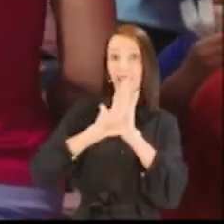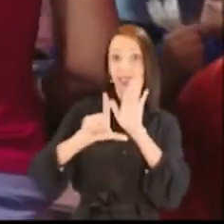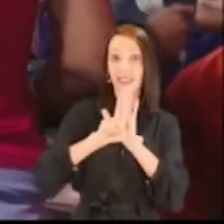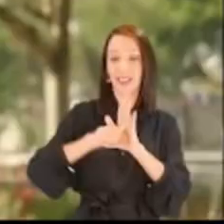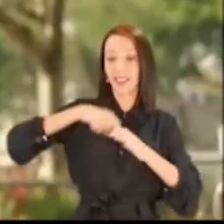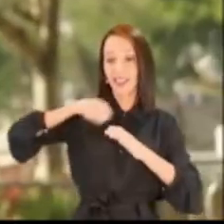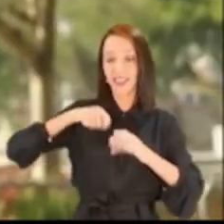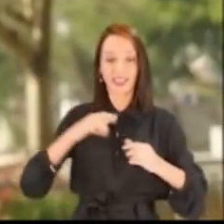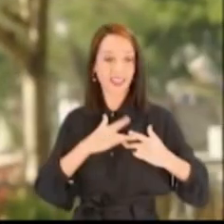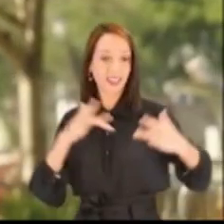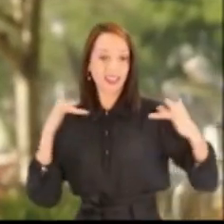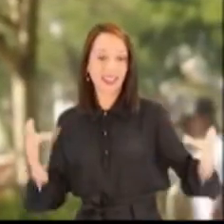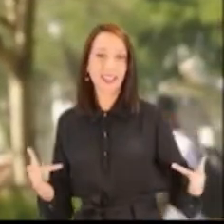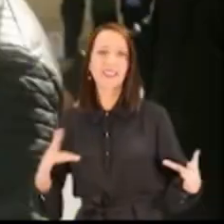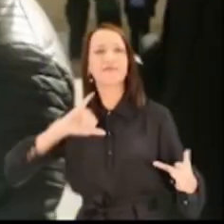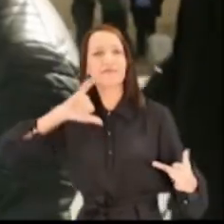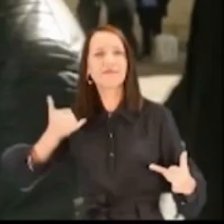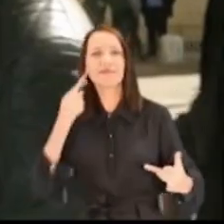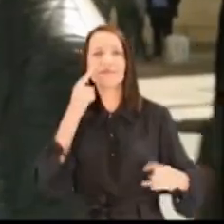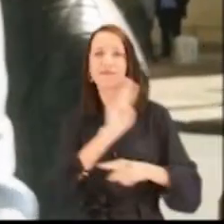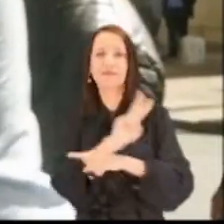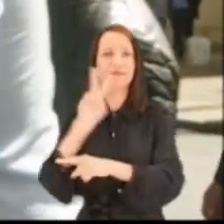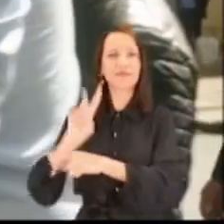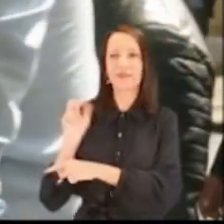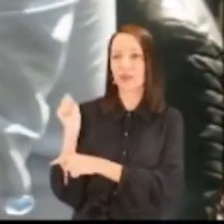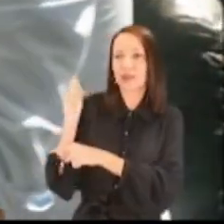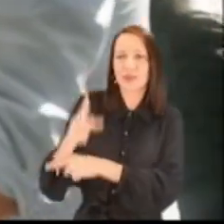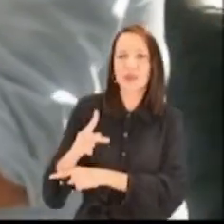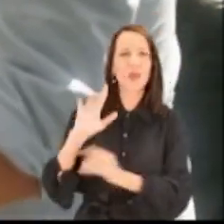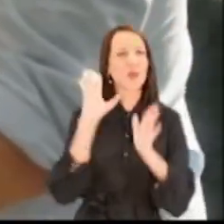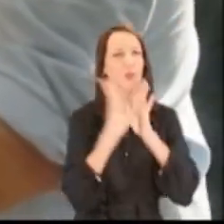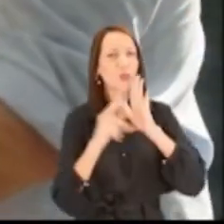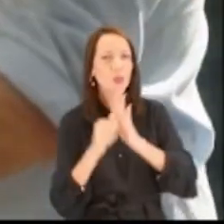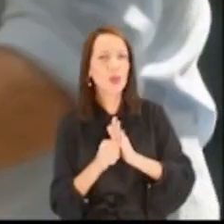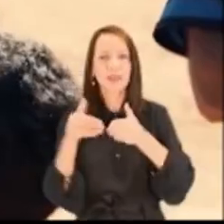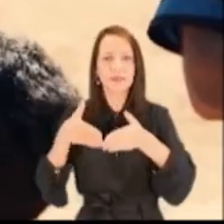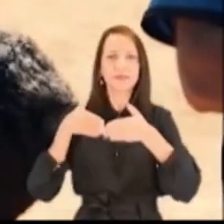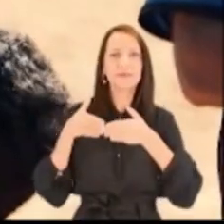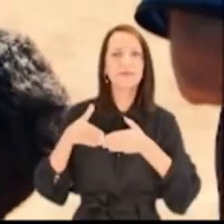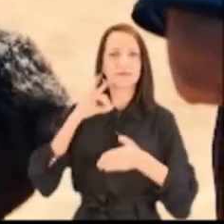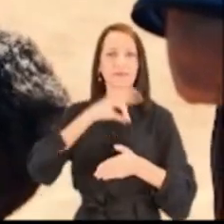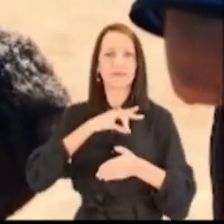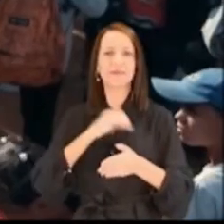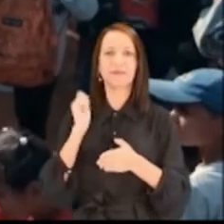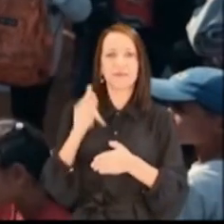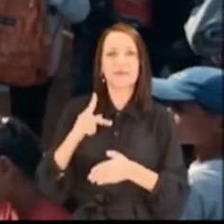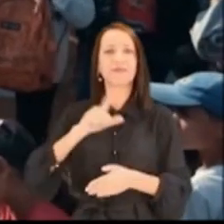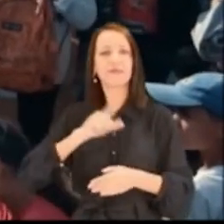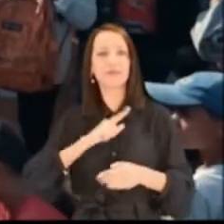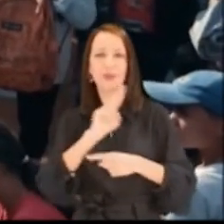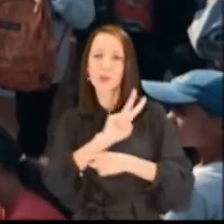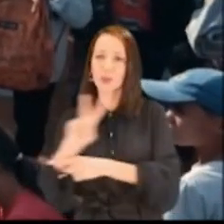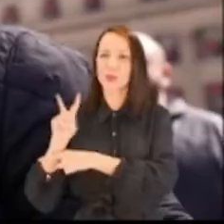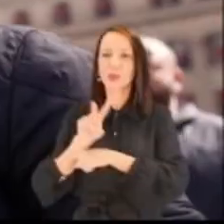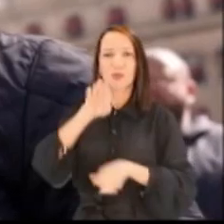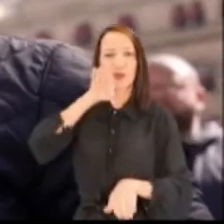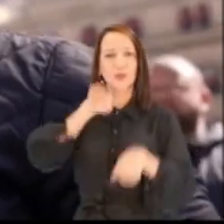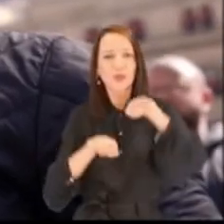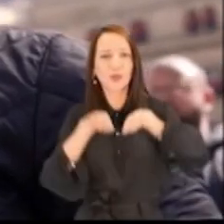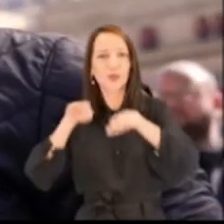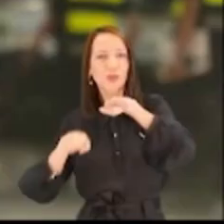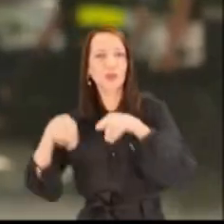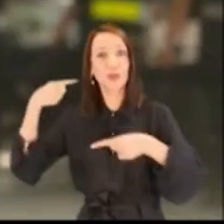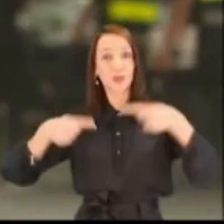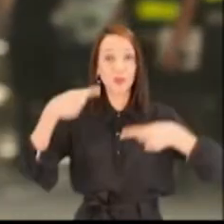solidárias o projeto que protege os aposentados contra o golpe do consignado e o que monitora as políticas de combate às